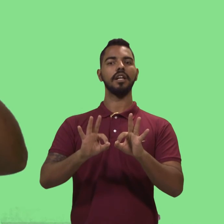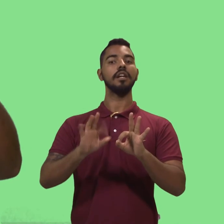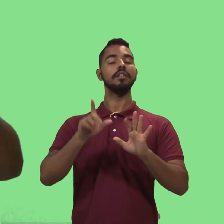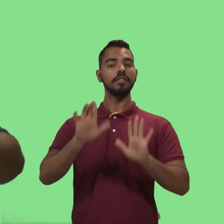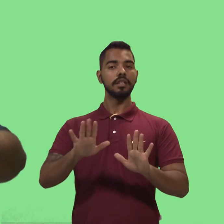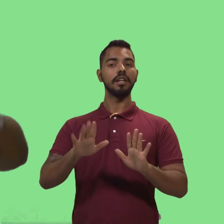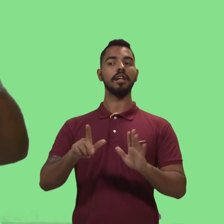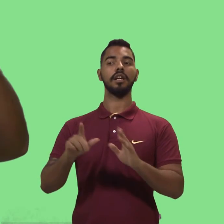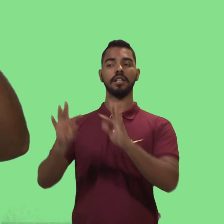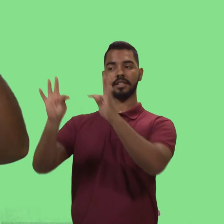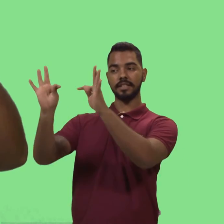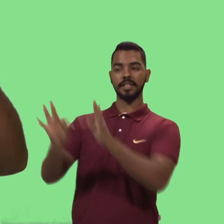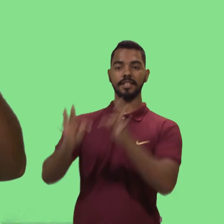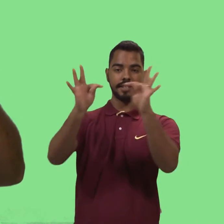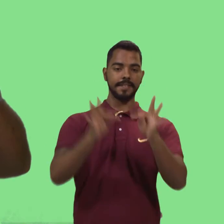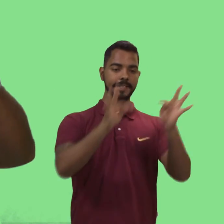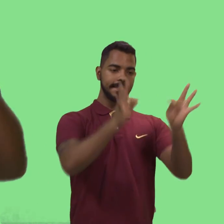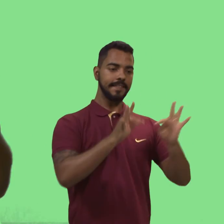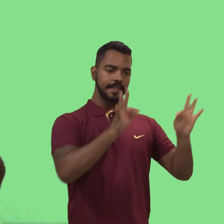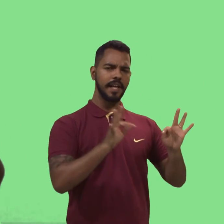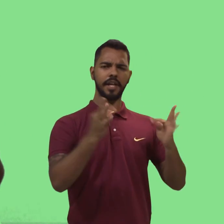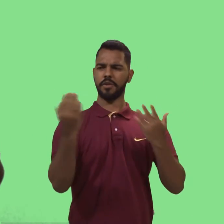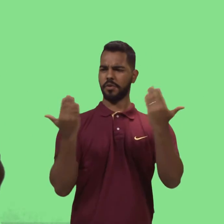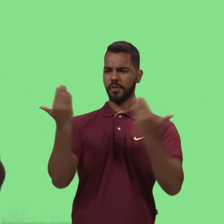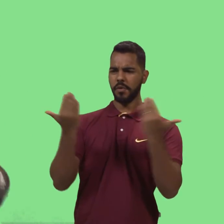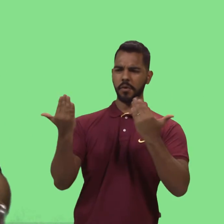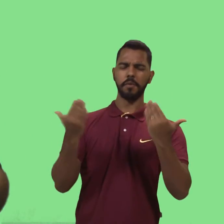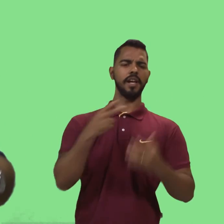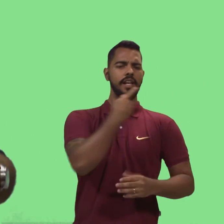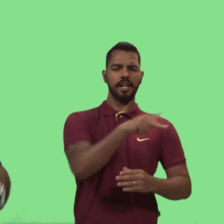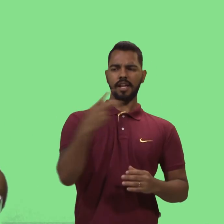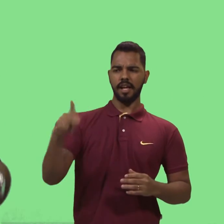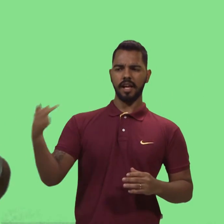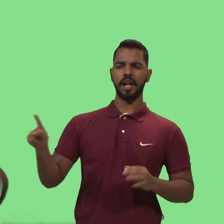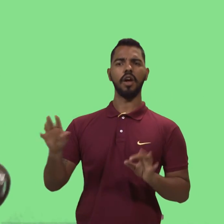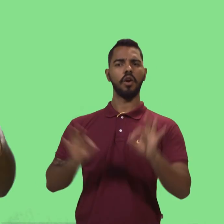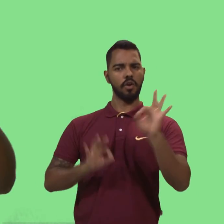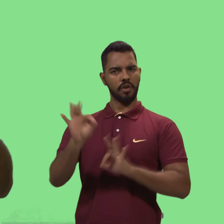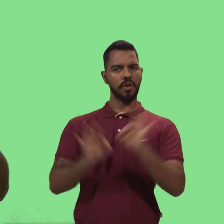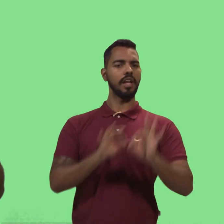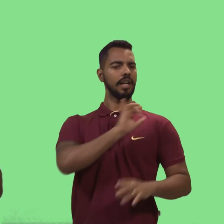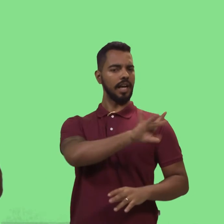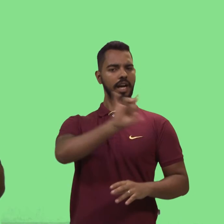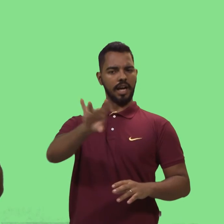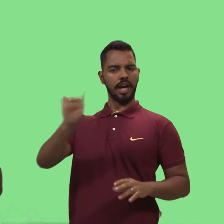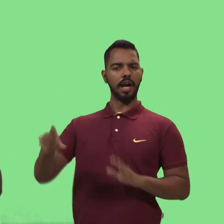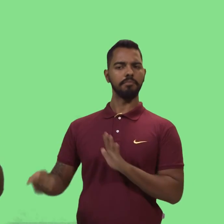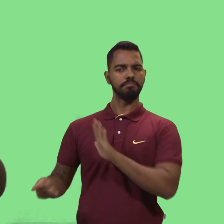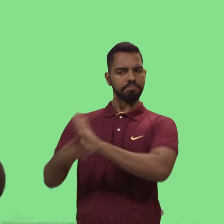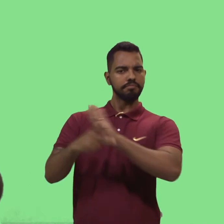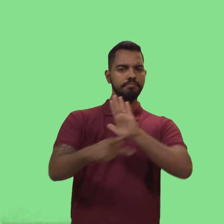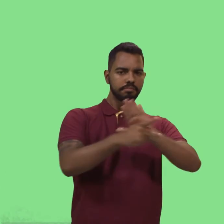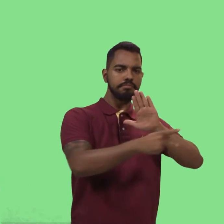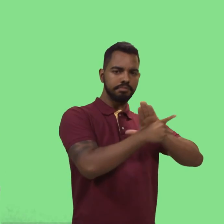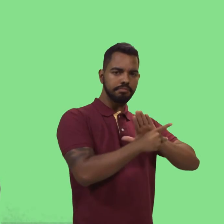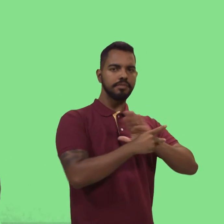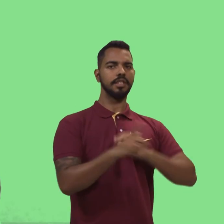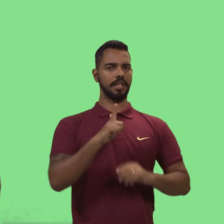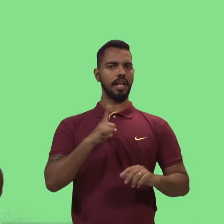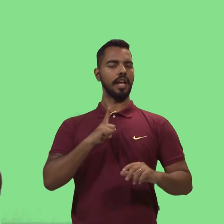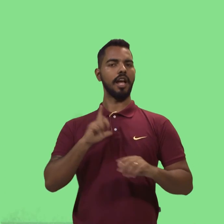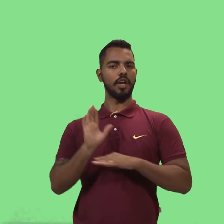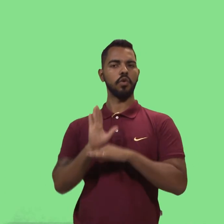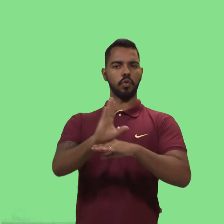os textos no intuito de organizá-los, conforme requer cada situação específica da